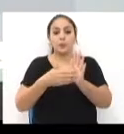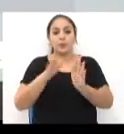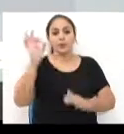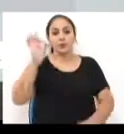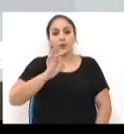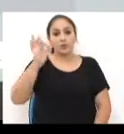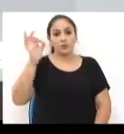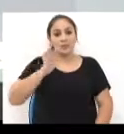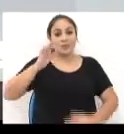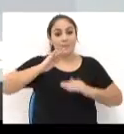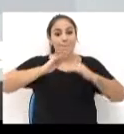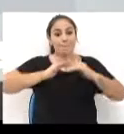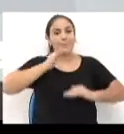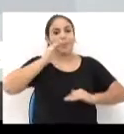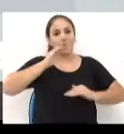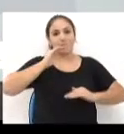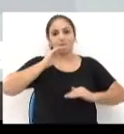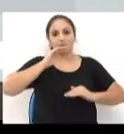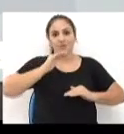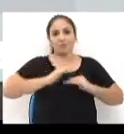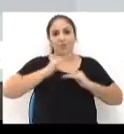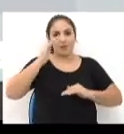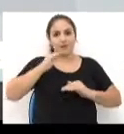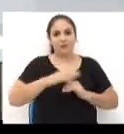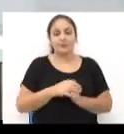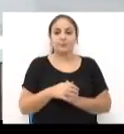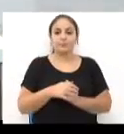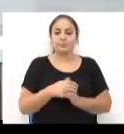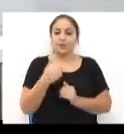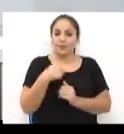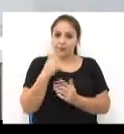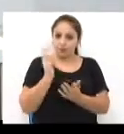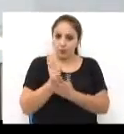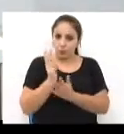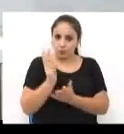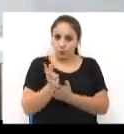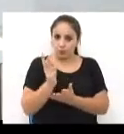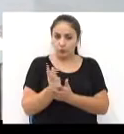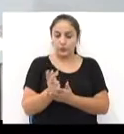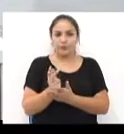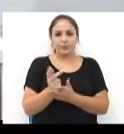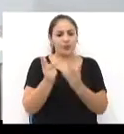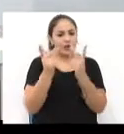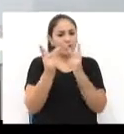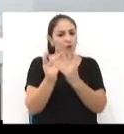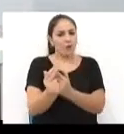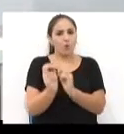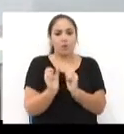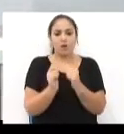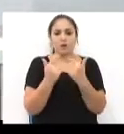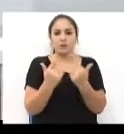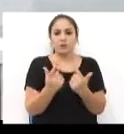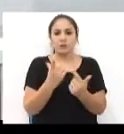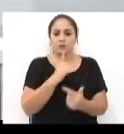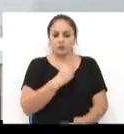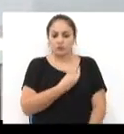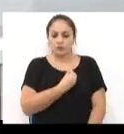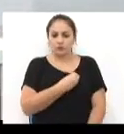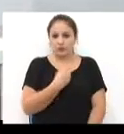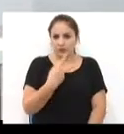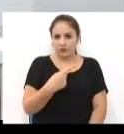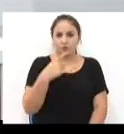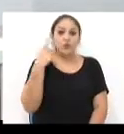ofertar índices maiores que os índices inflacionários. Continuo com a mesma atuação que sempre tive